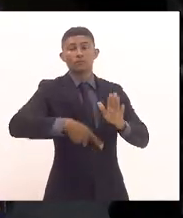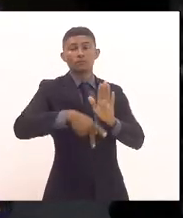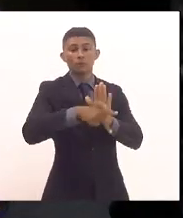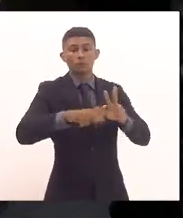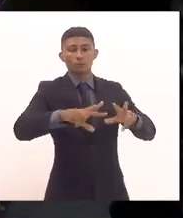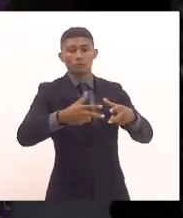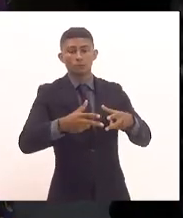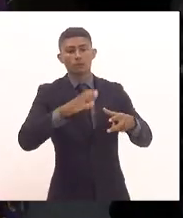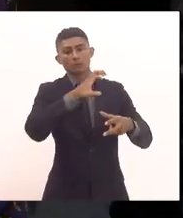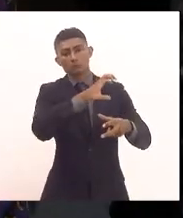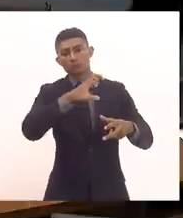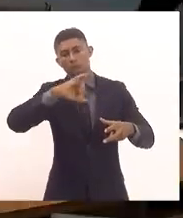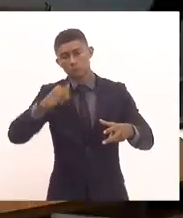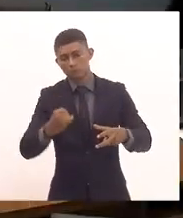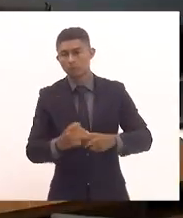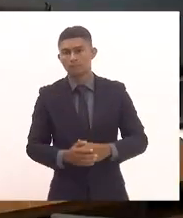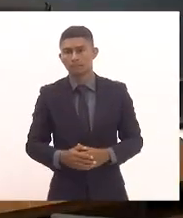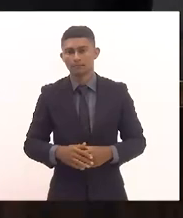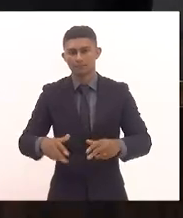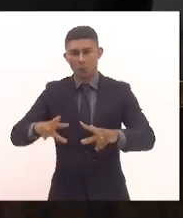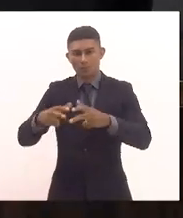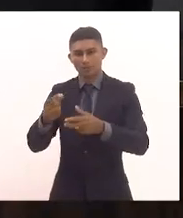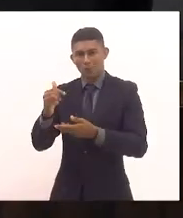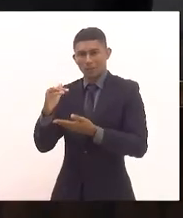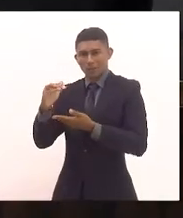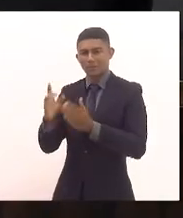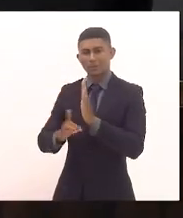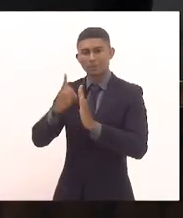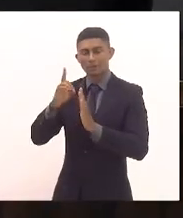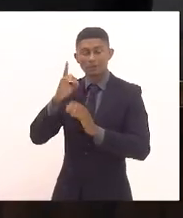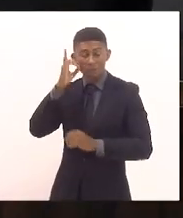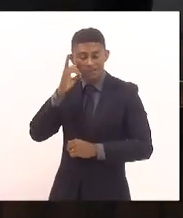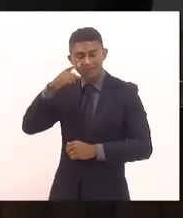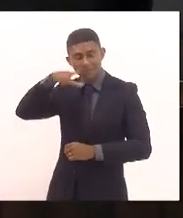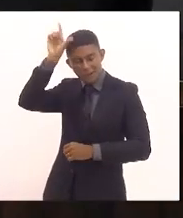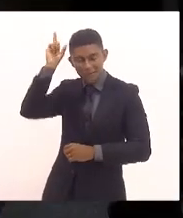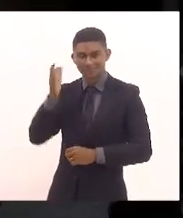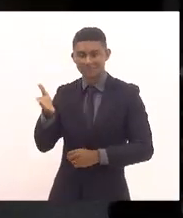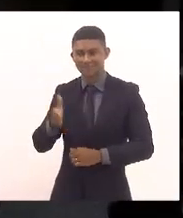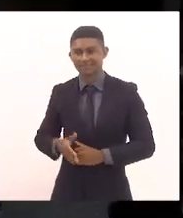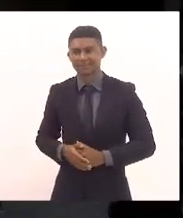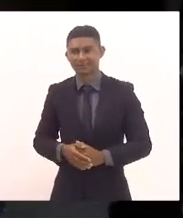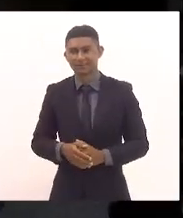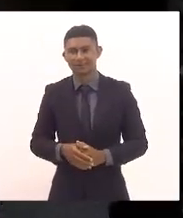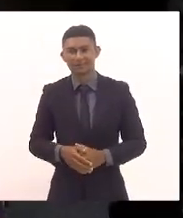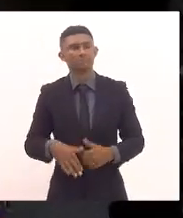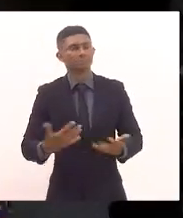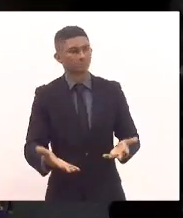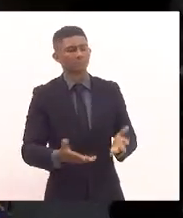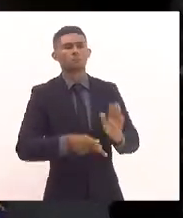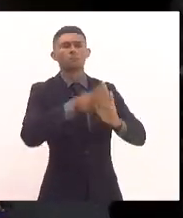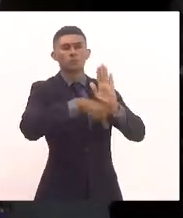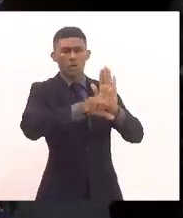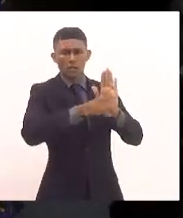de Constituição e Justiça. Pela Comissão de Orçamento, deputado Luiz Paulo. Bom projeto, que sou